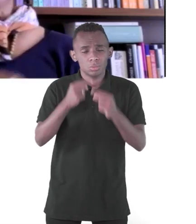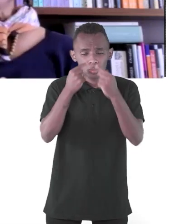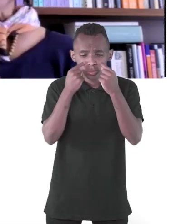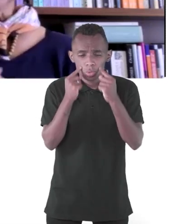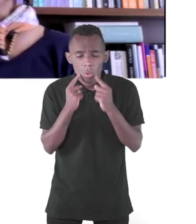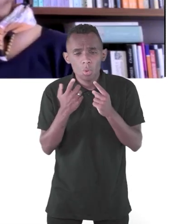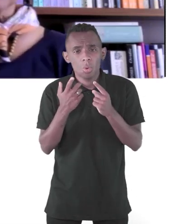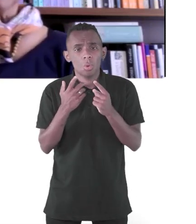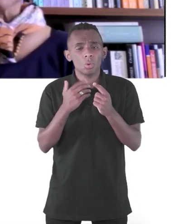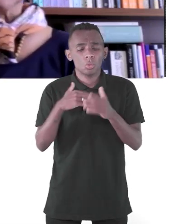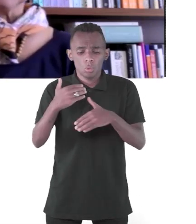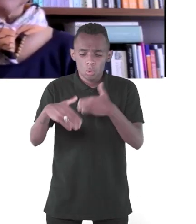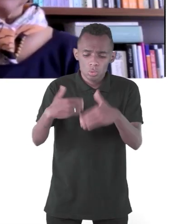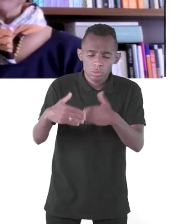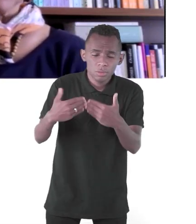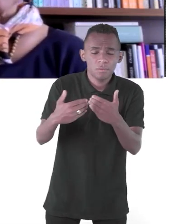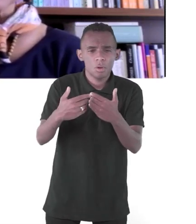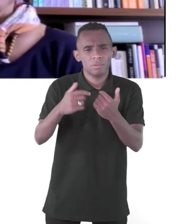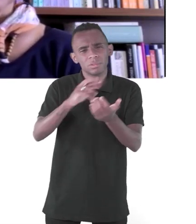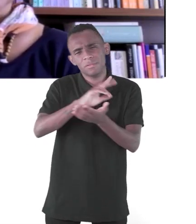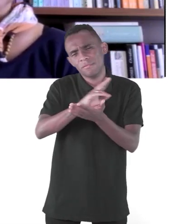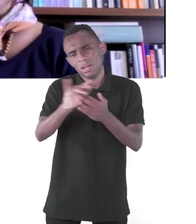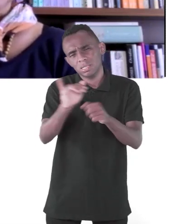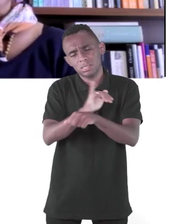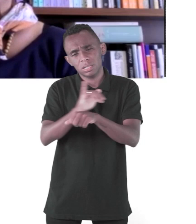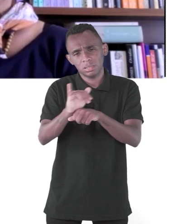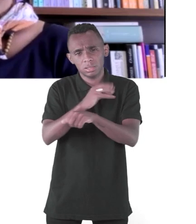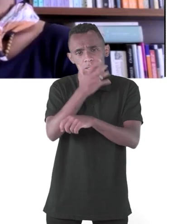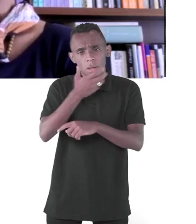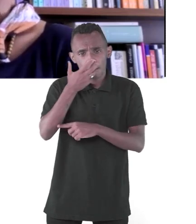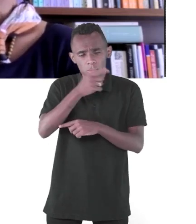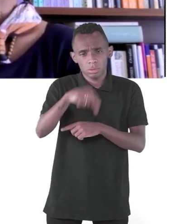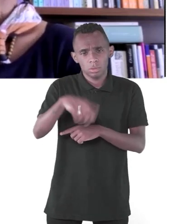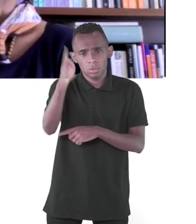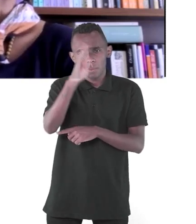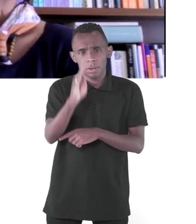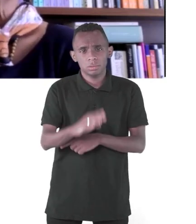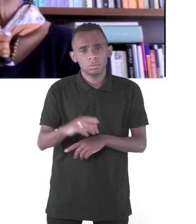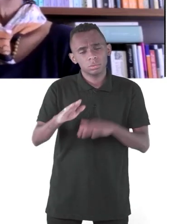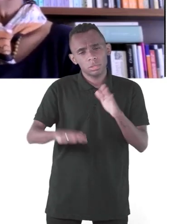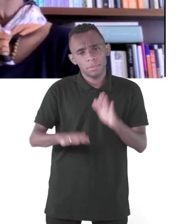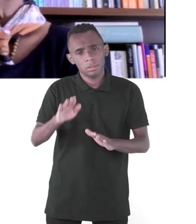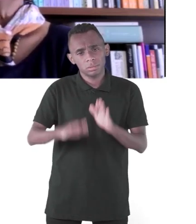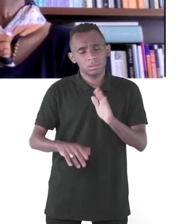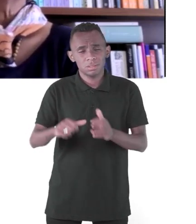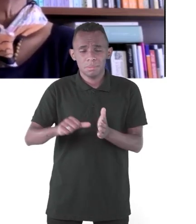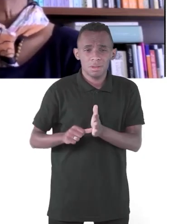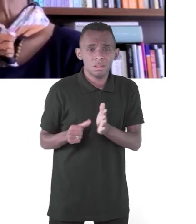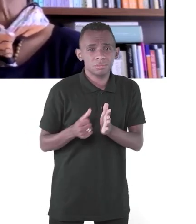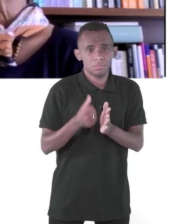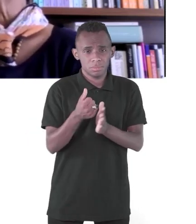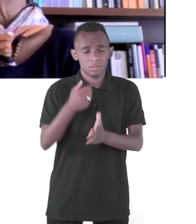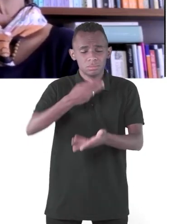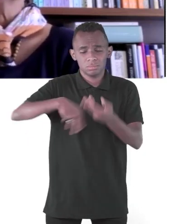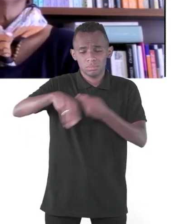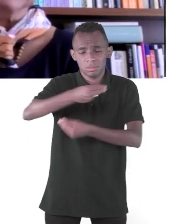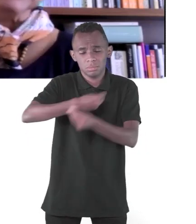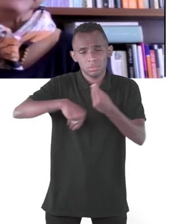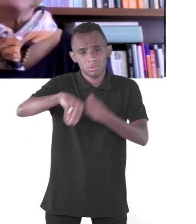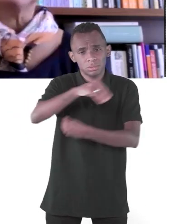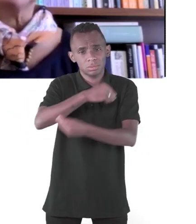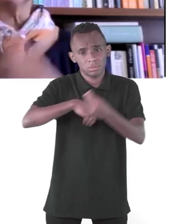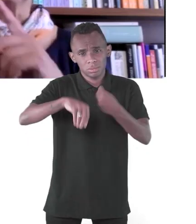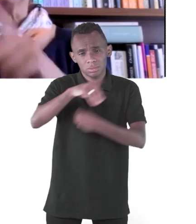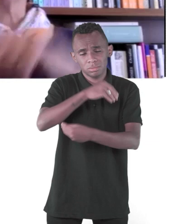dá origem a muita coisa dentro da música brasileira, né? E foi talvez a primeira das